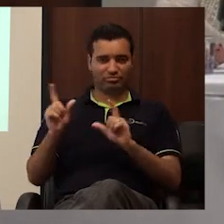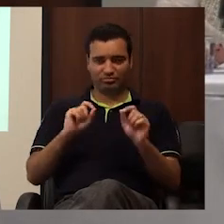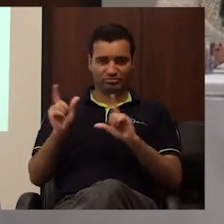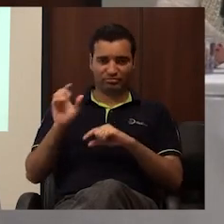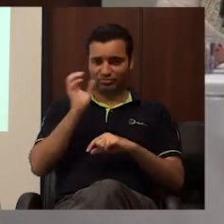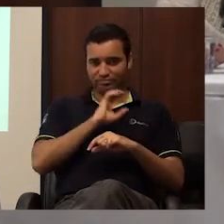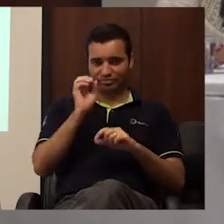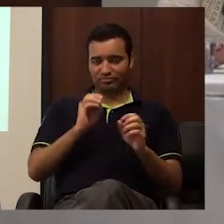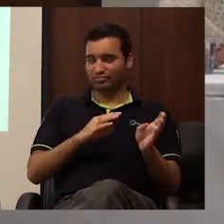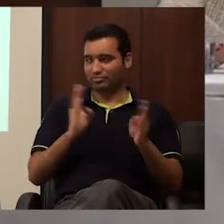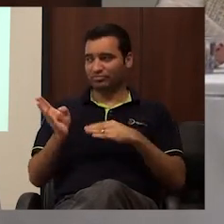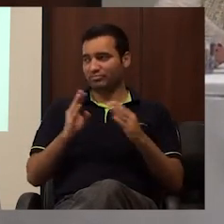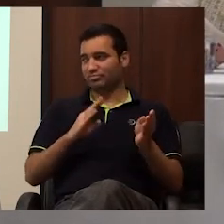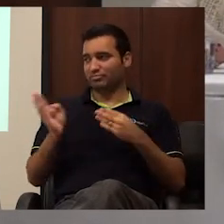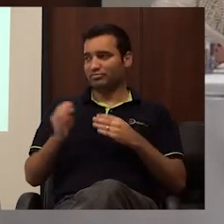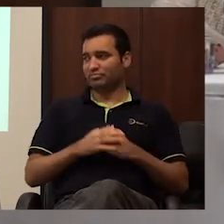rapidamente, né,